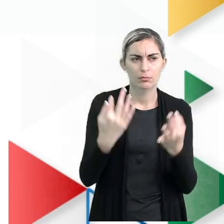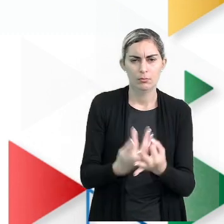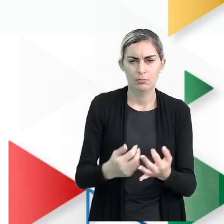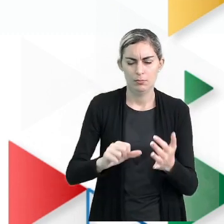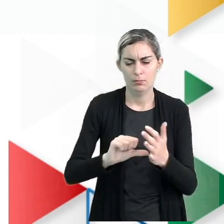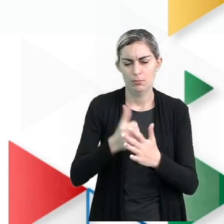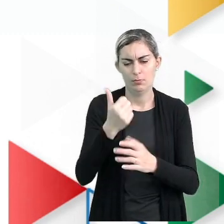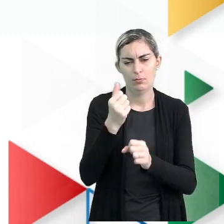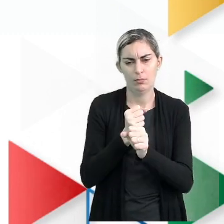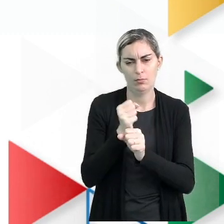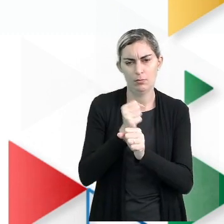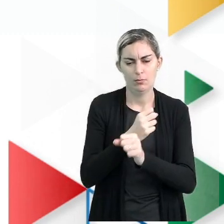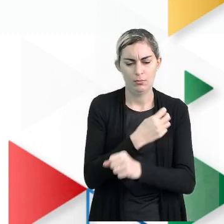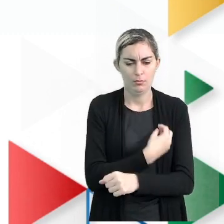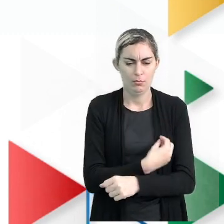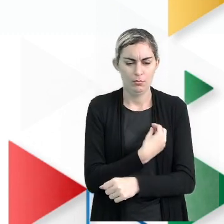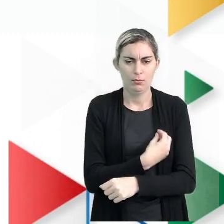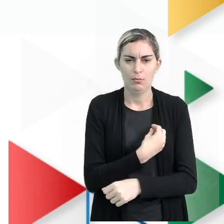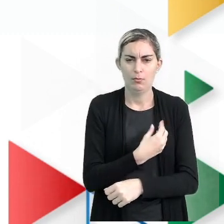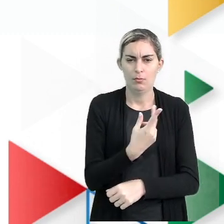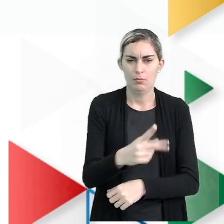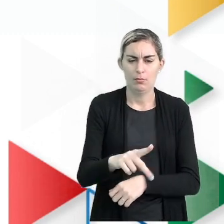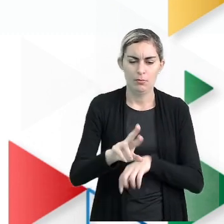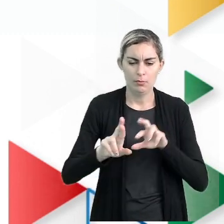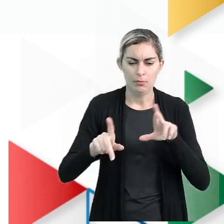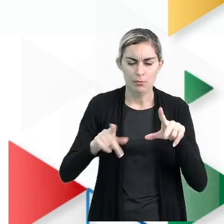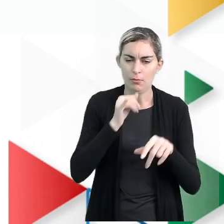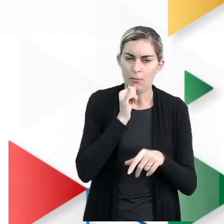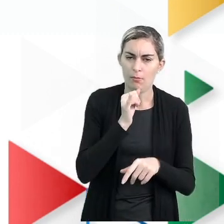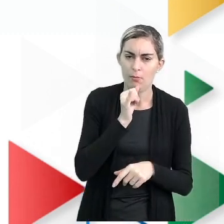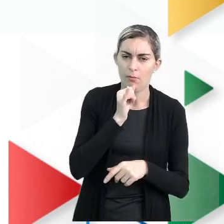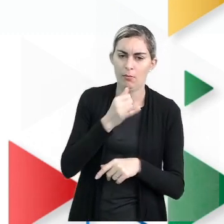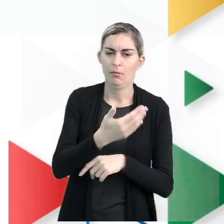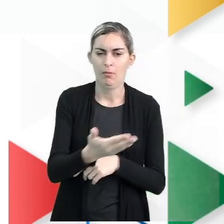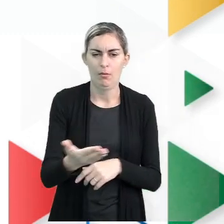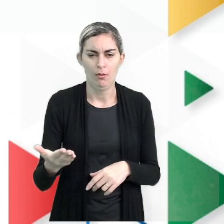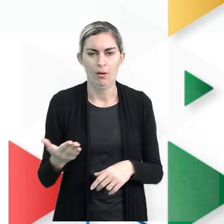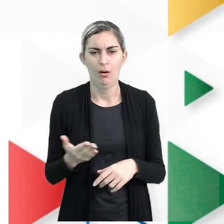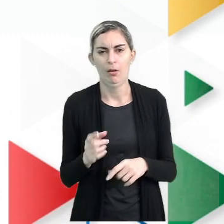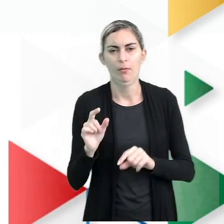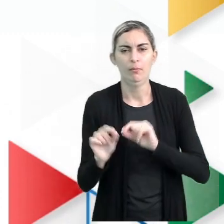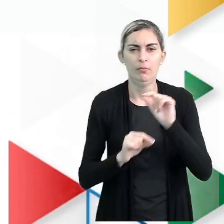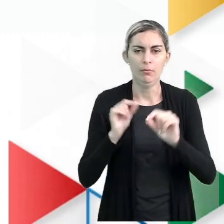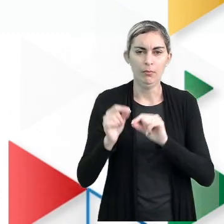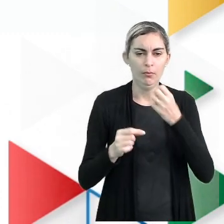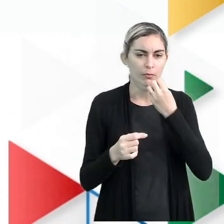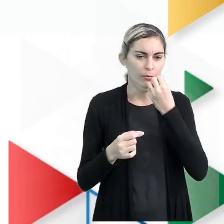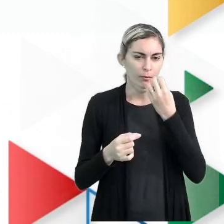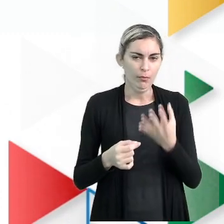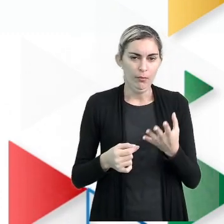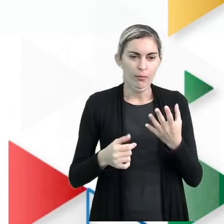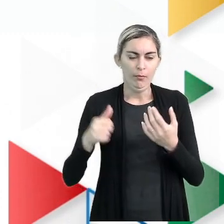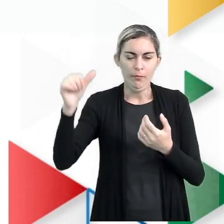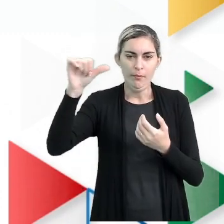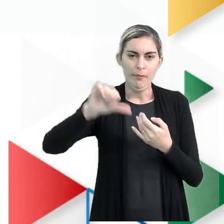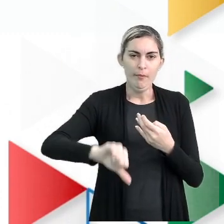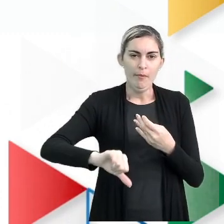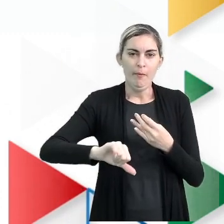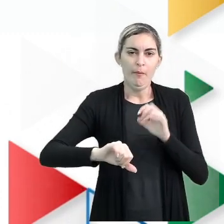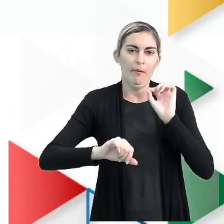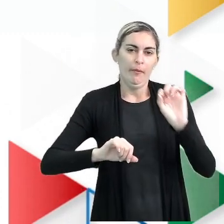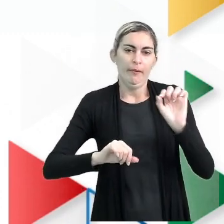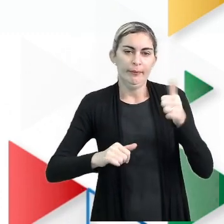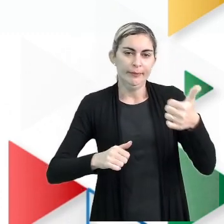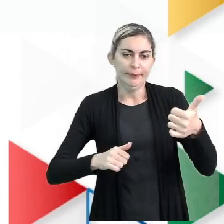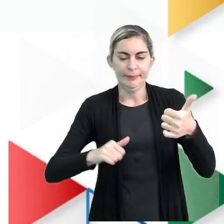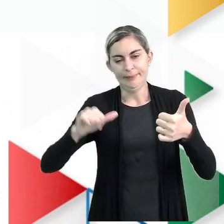de vida. Eles diferenciam, por exemplo, professor, o que é bom do que é ruim, o que é bem